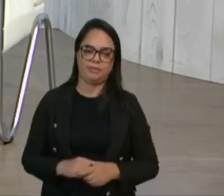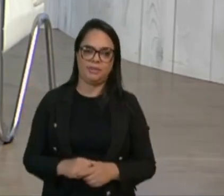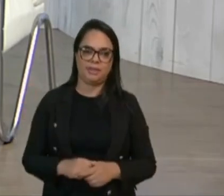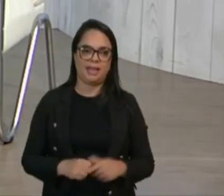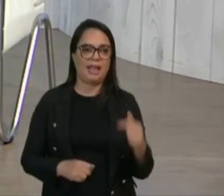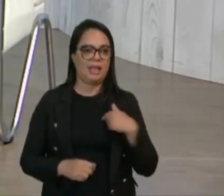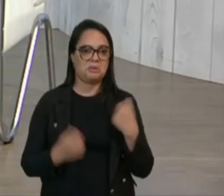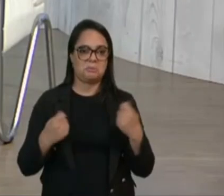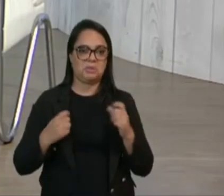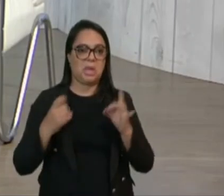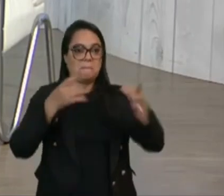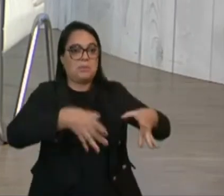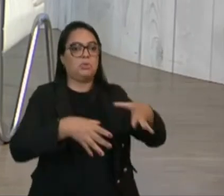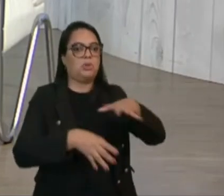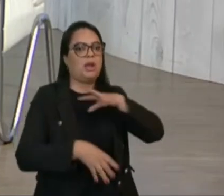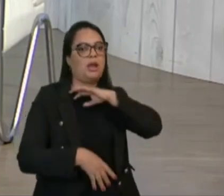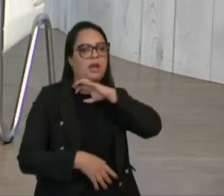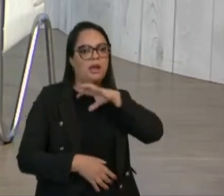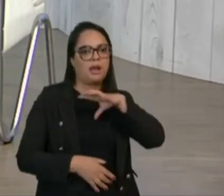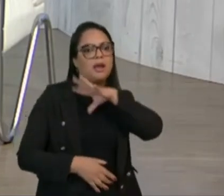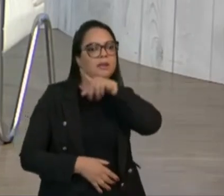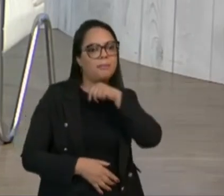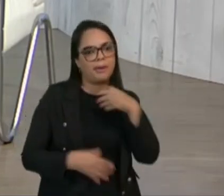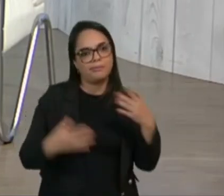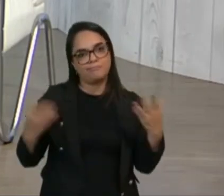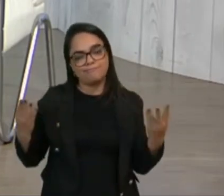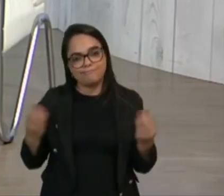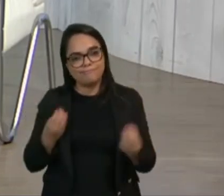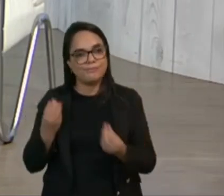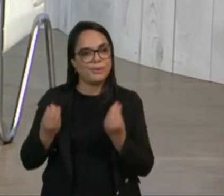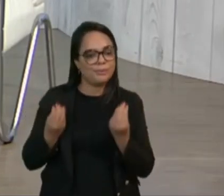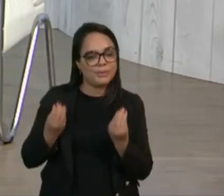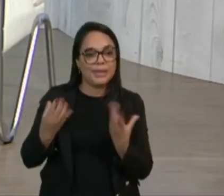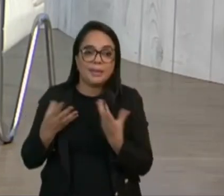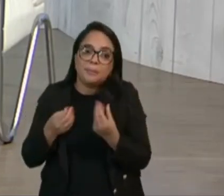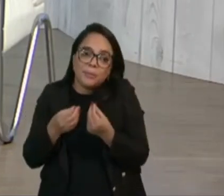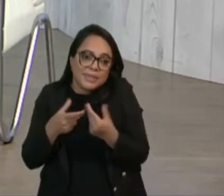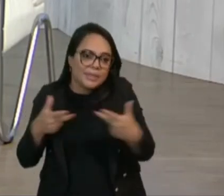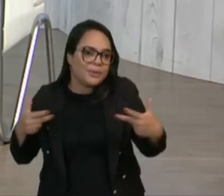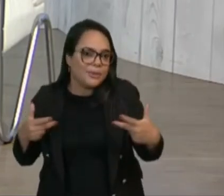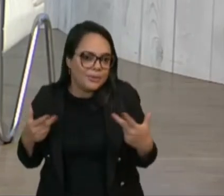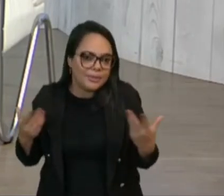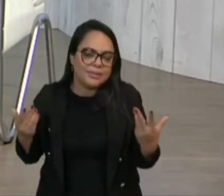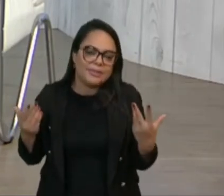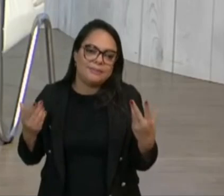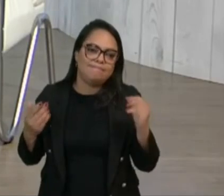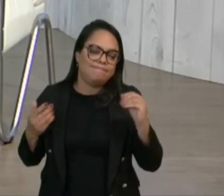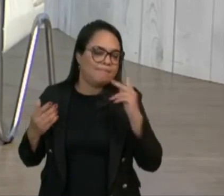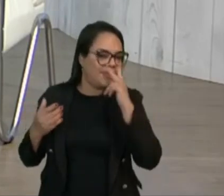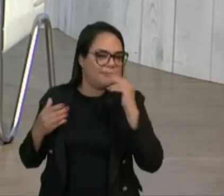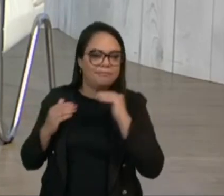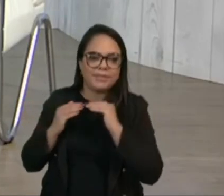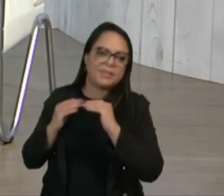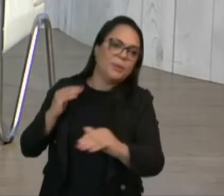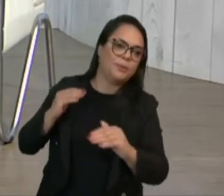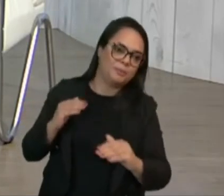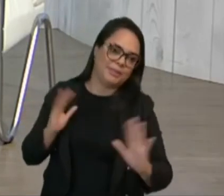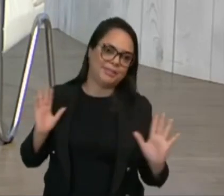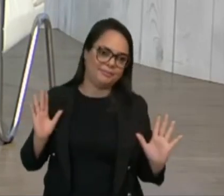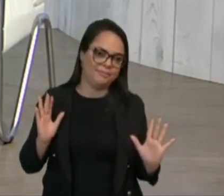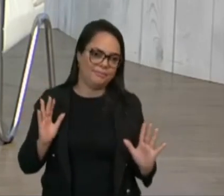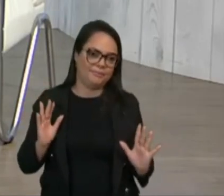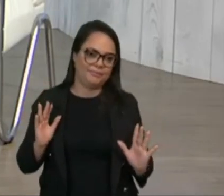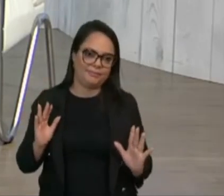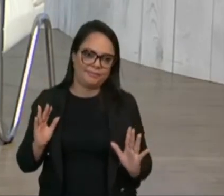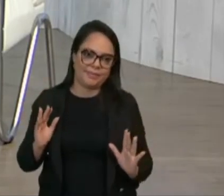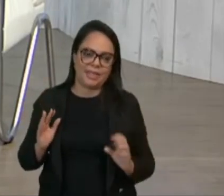precisar abandonar? Não precisa, né? Então, tem muita coisa que foge aí. Primeira dificuldade que